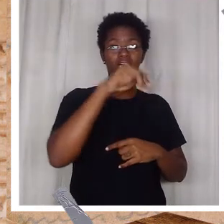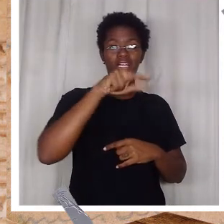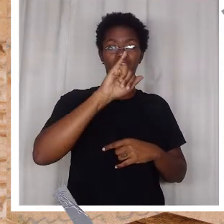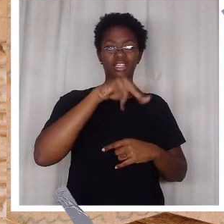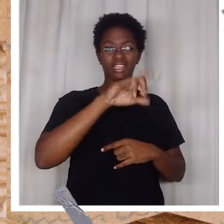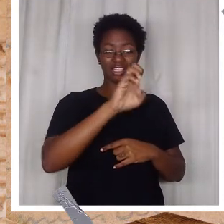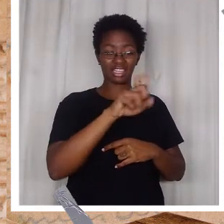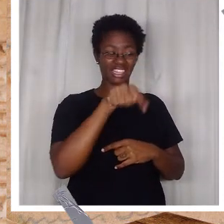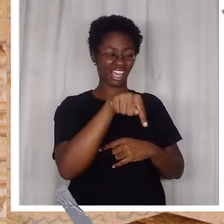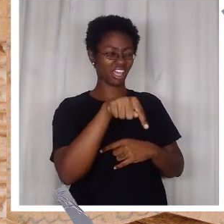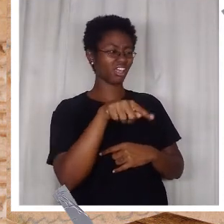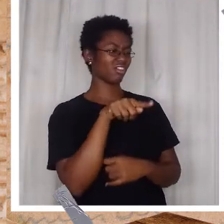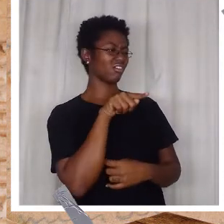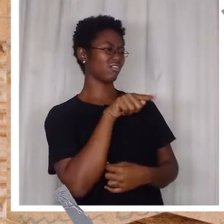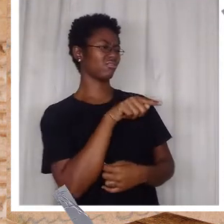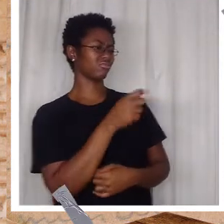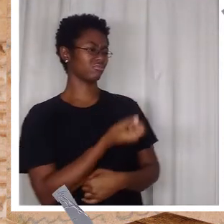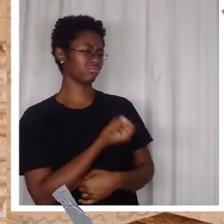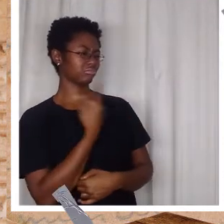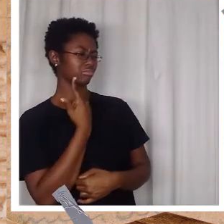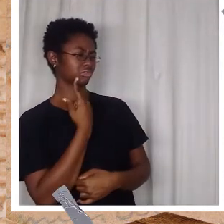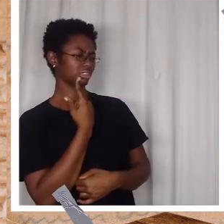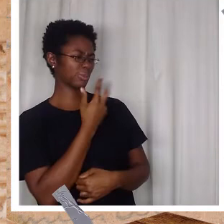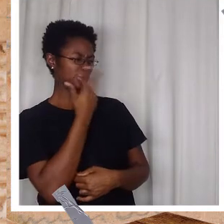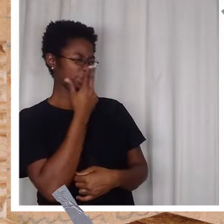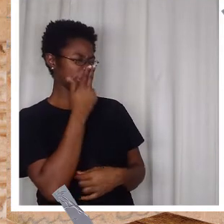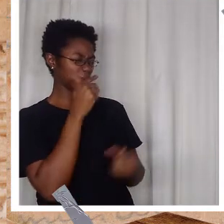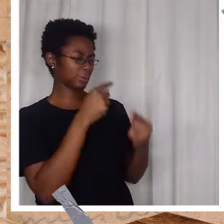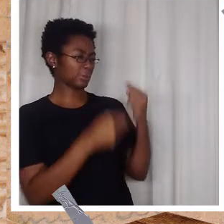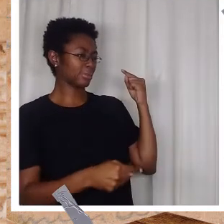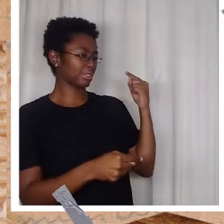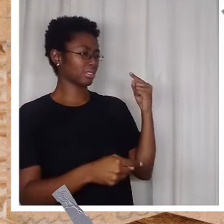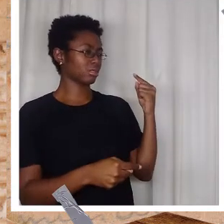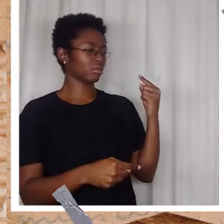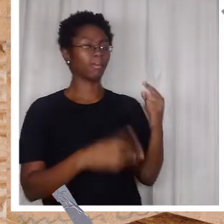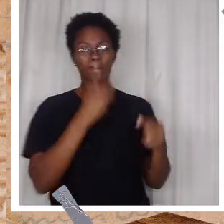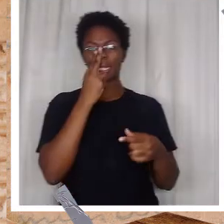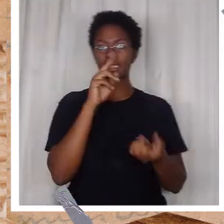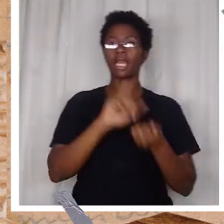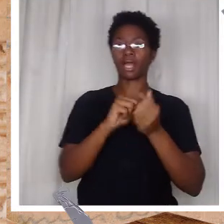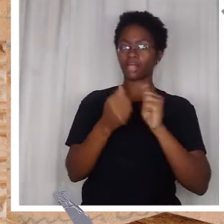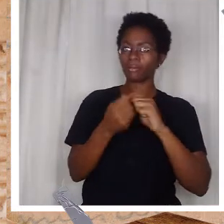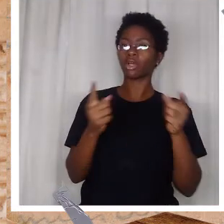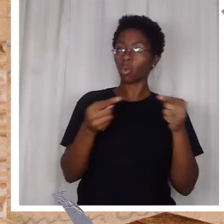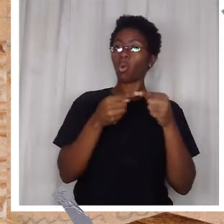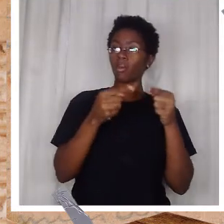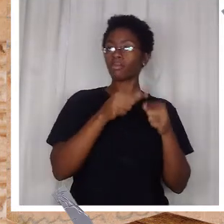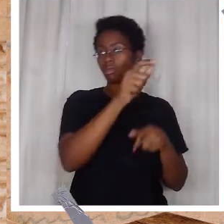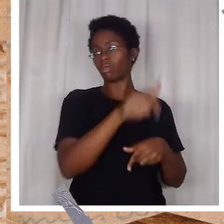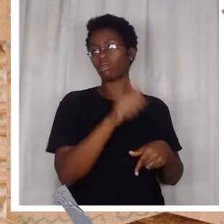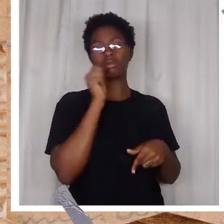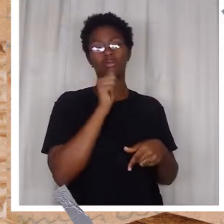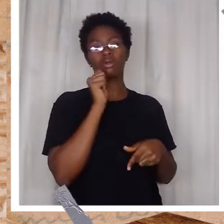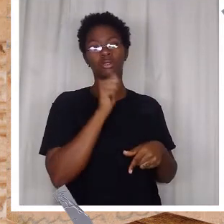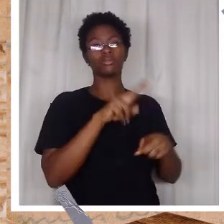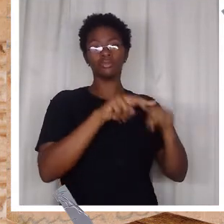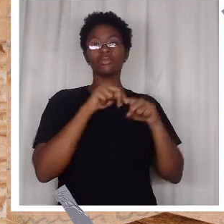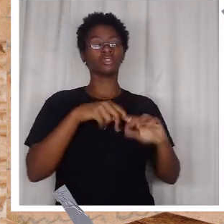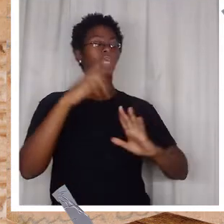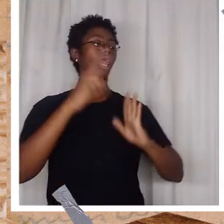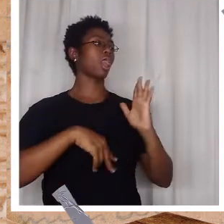ser estranho, né? Essa é uma palavra, inclusive, que eu acho que se adequa muito a ela, porque ouvia a valsa vienense,